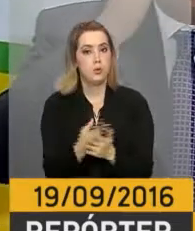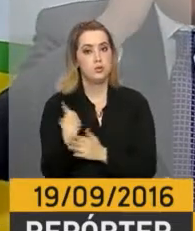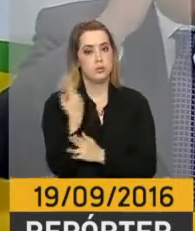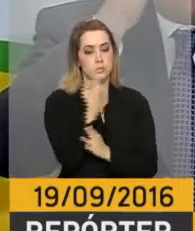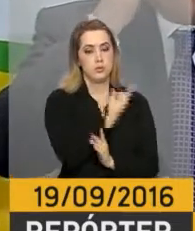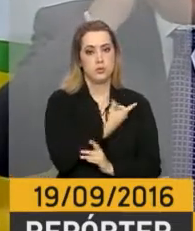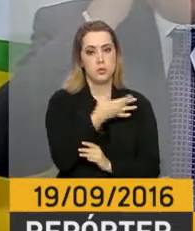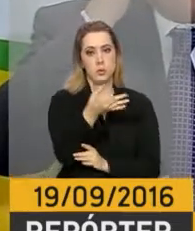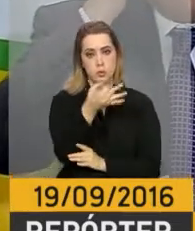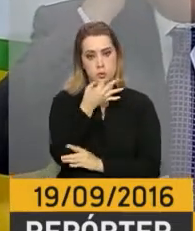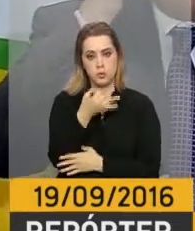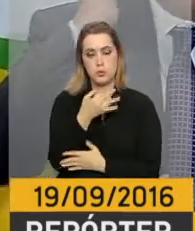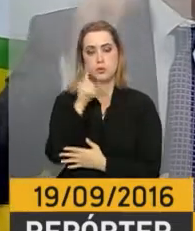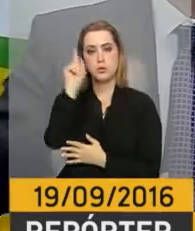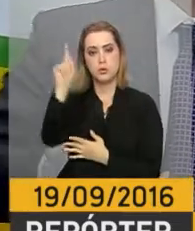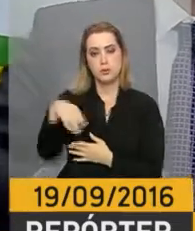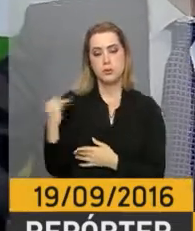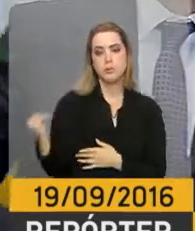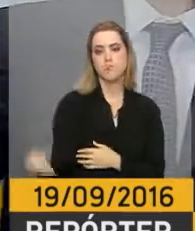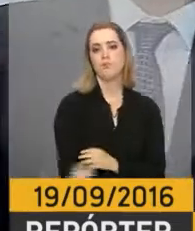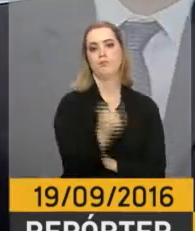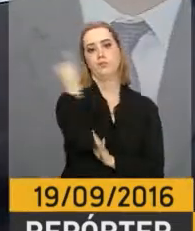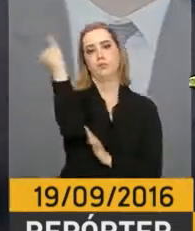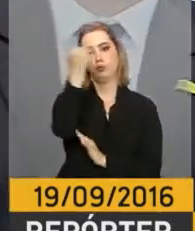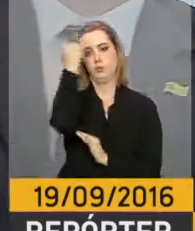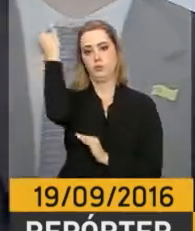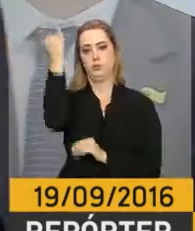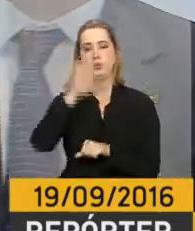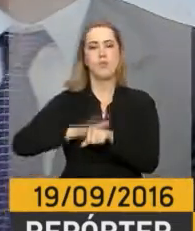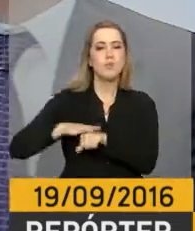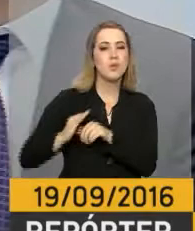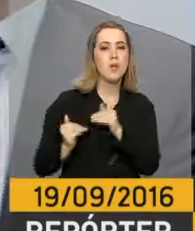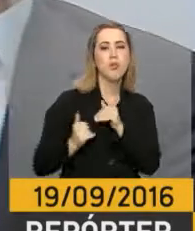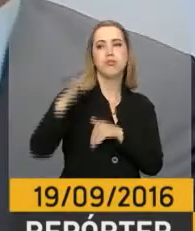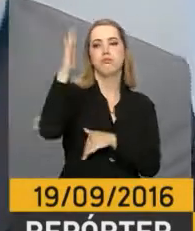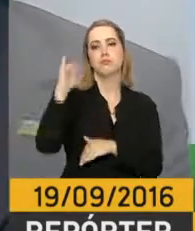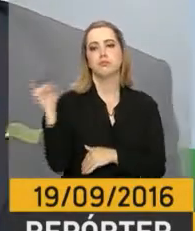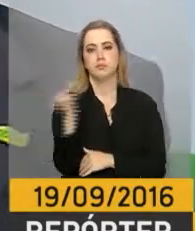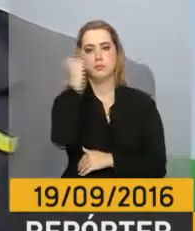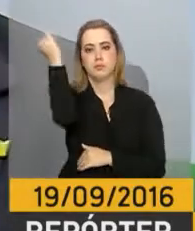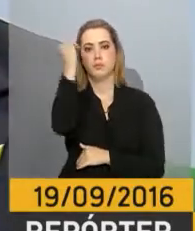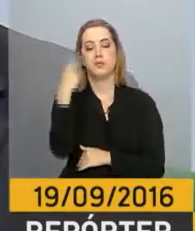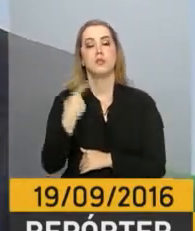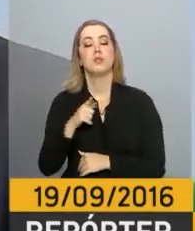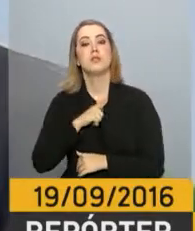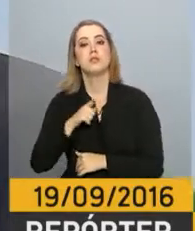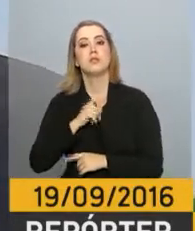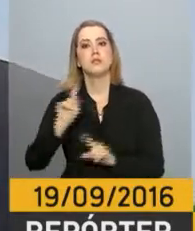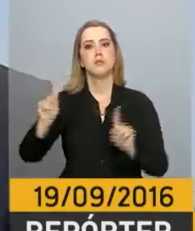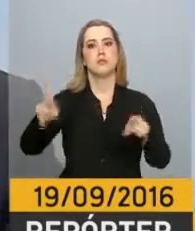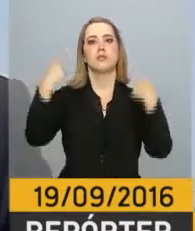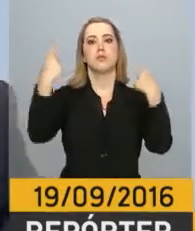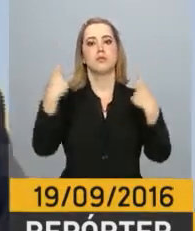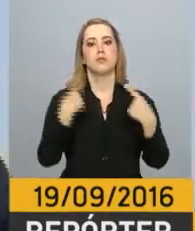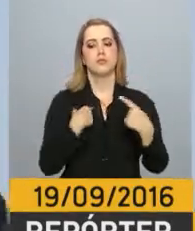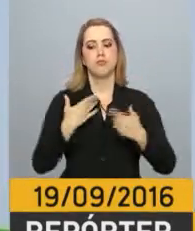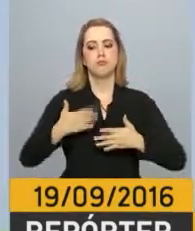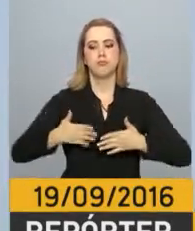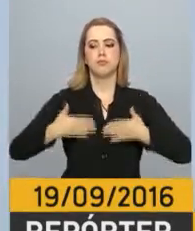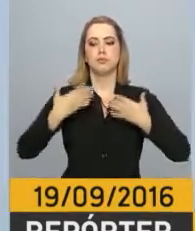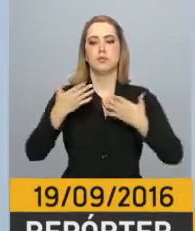nós achamos que é o elemento mais importante quando se tem o desafio de se